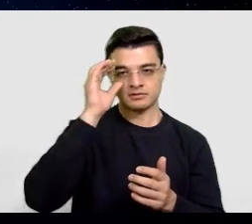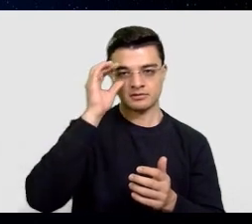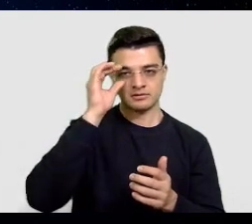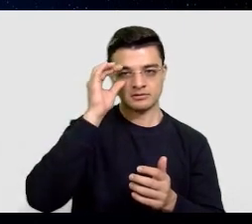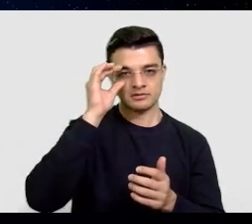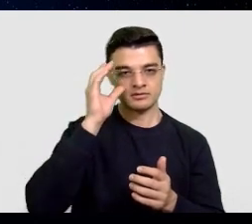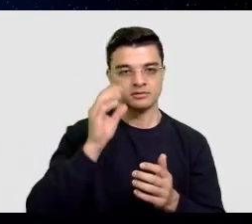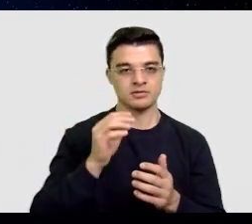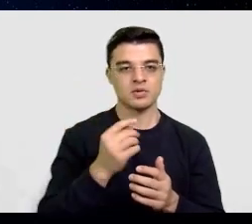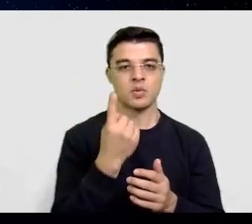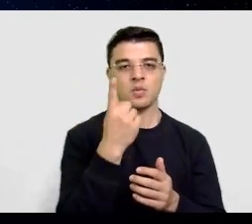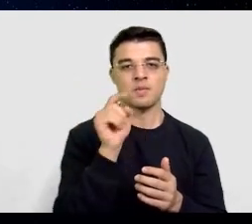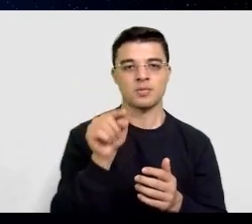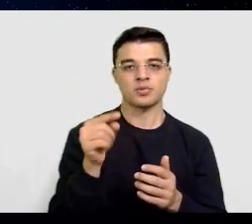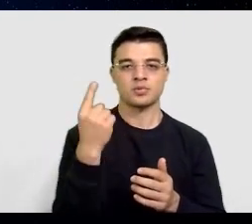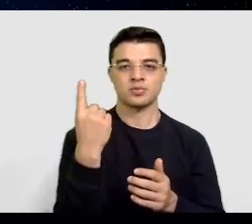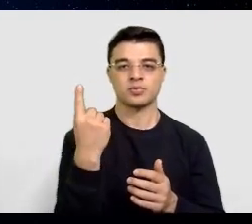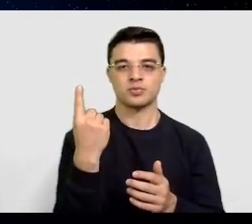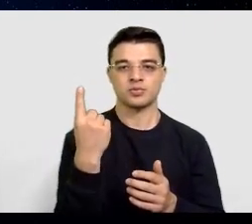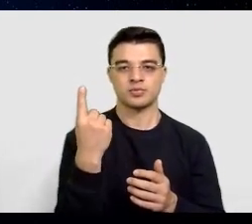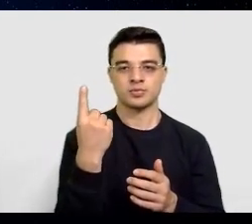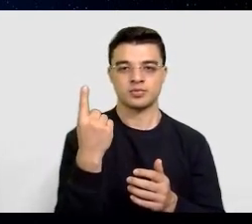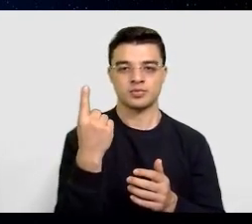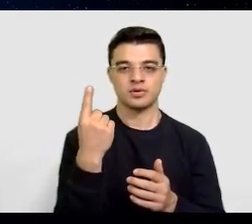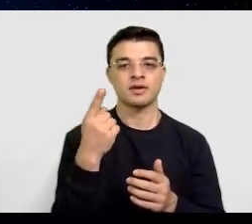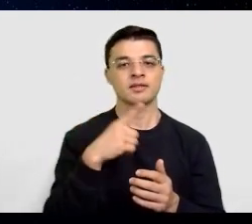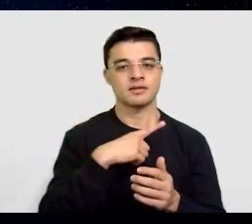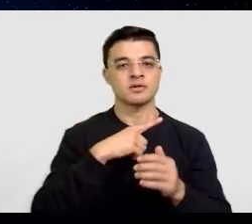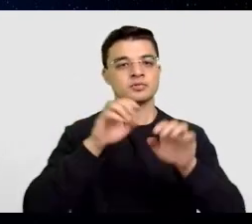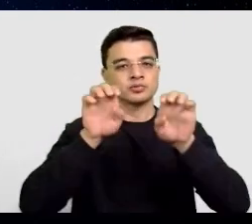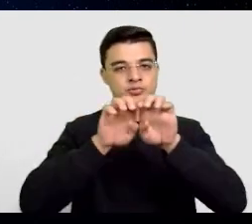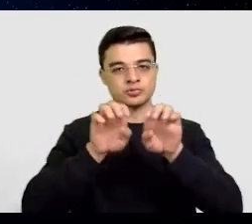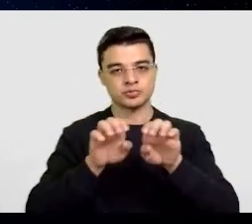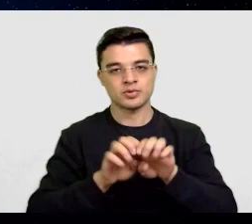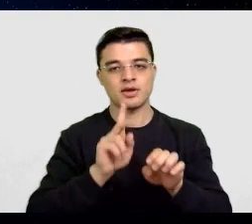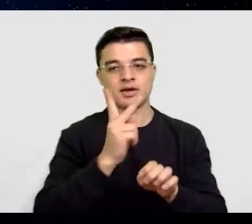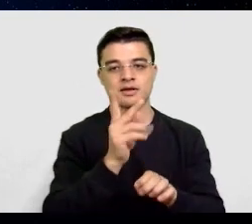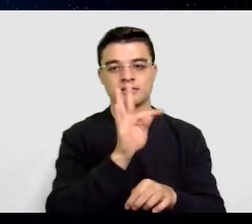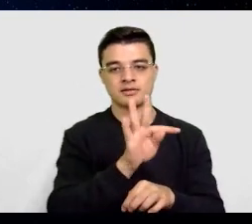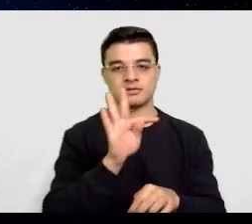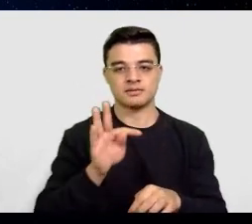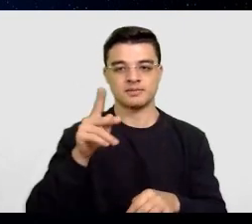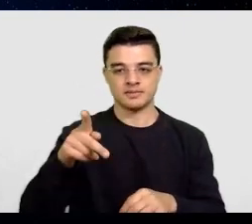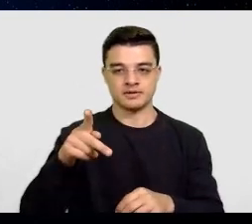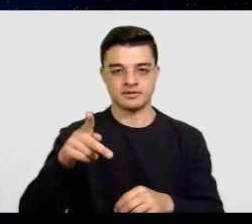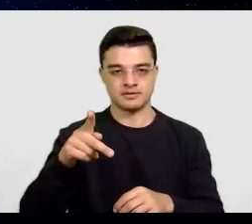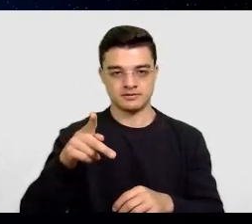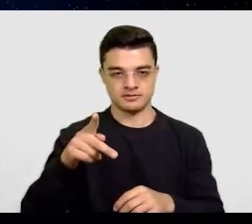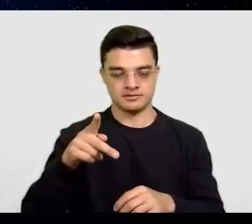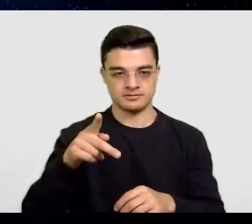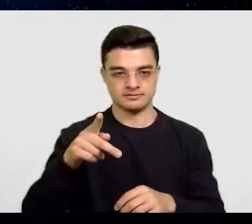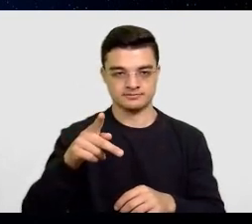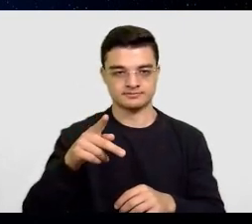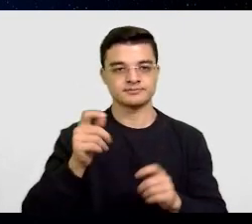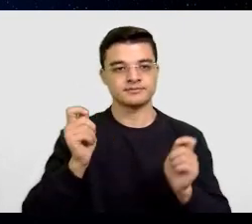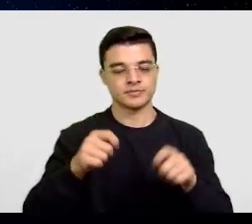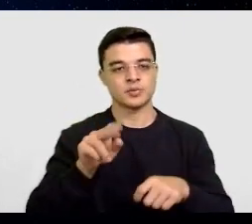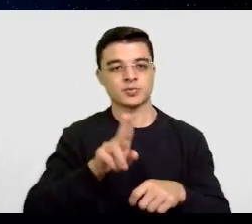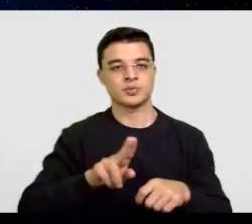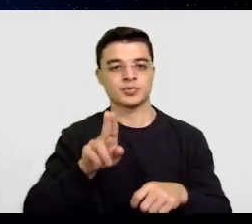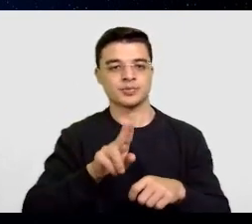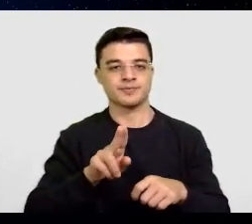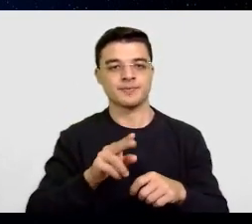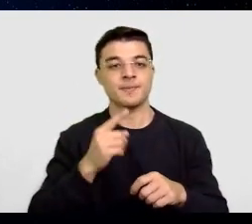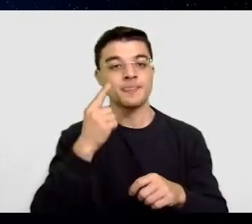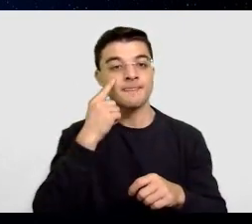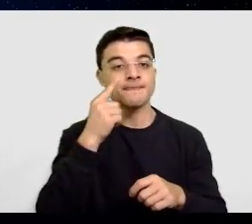1/1.1. Para que isso? Para que ele tenha a estrutura ainda de uma requisição HTTP. Eu preciso dizer qual versão do HTTP que vai ser utilizado. E aqui eu fiz a